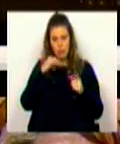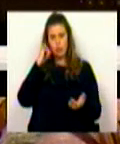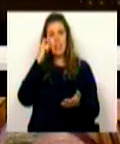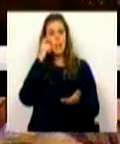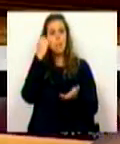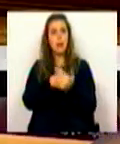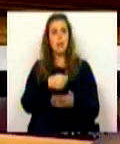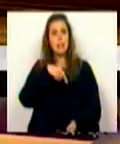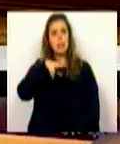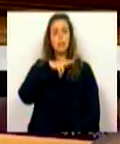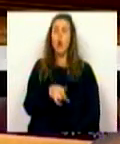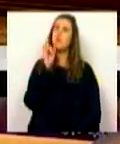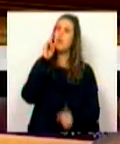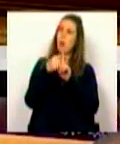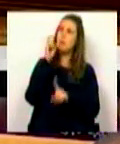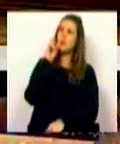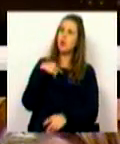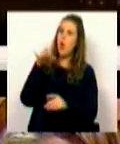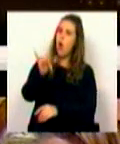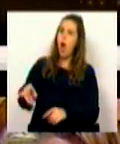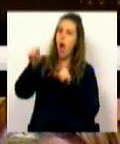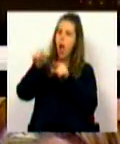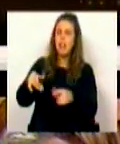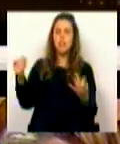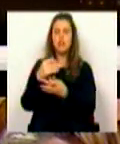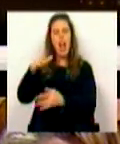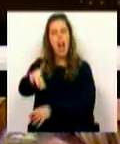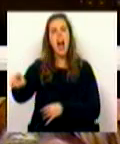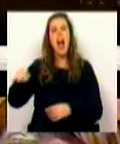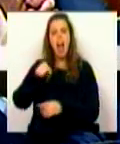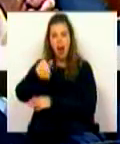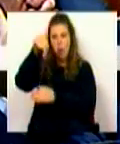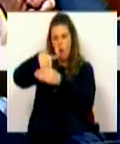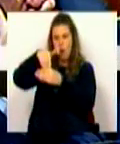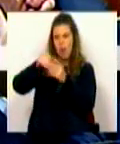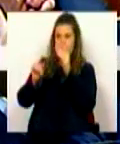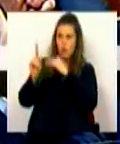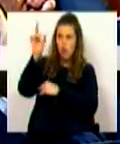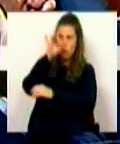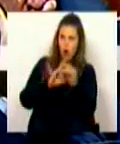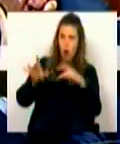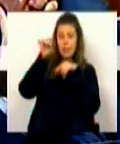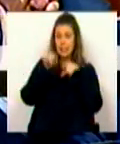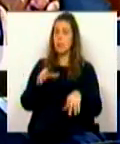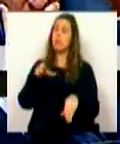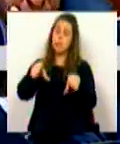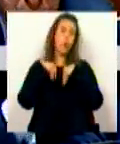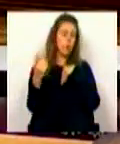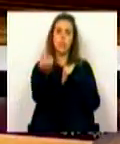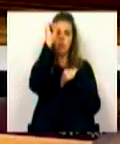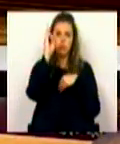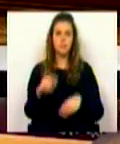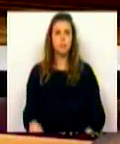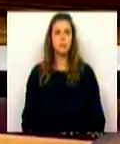portugueses para proteger essas zonas francas que existem no centro e no norte da Europa. Isso não estou disponível.